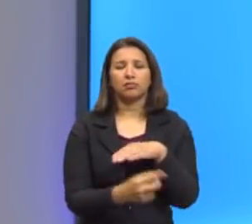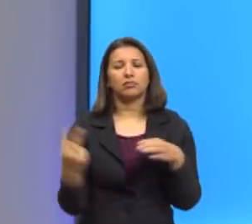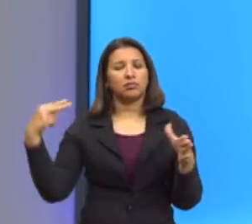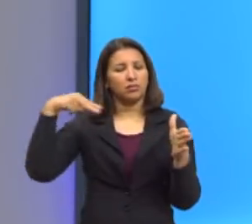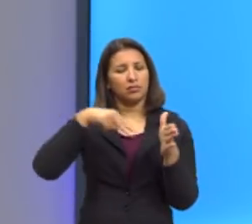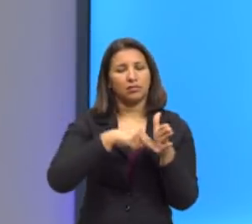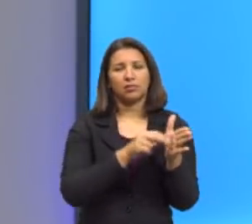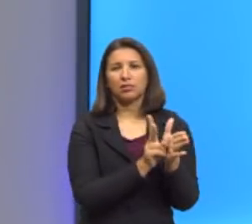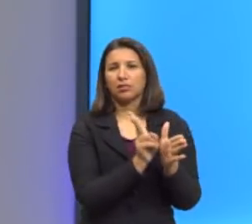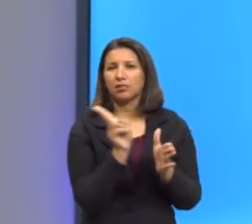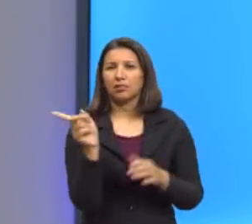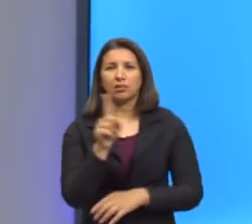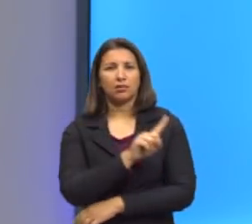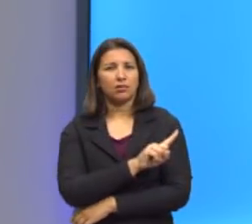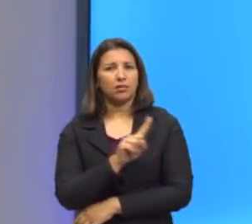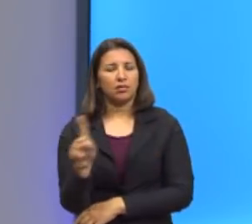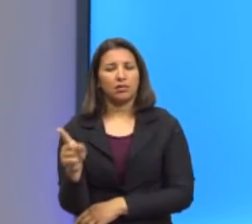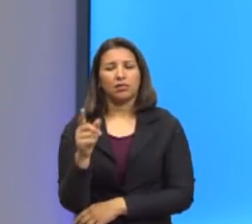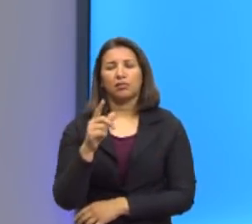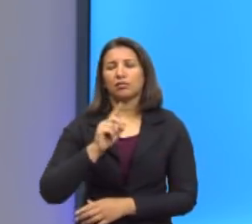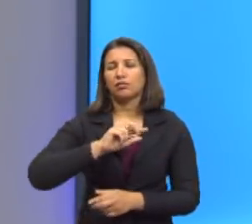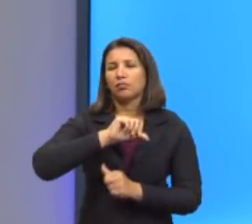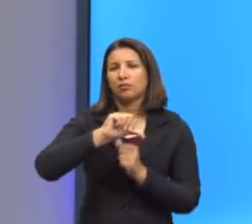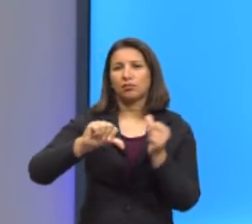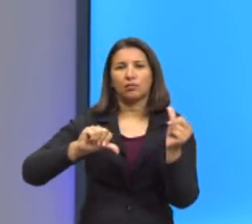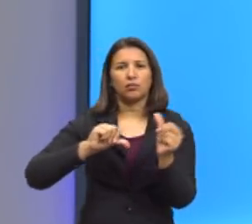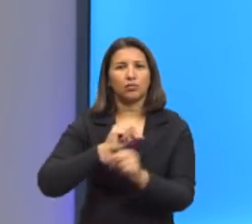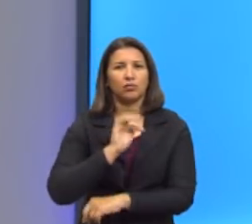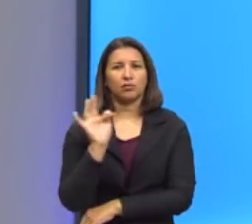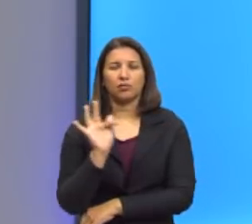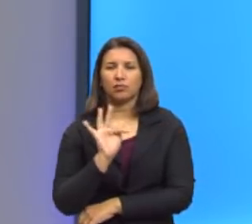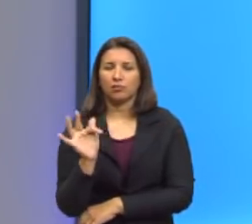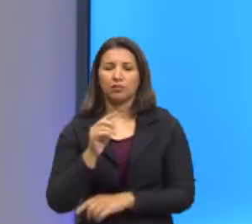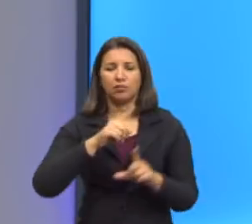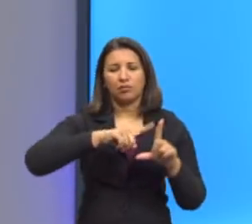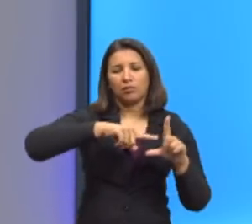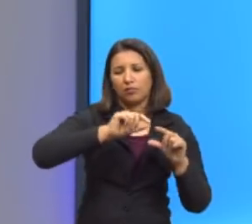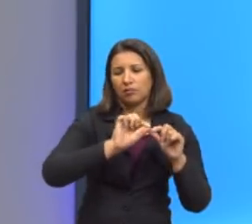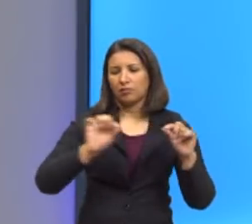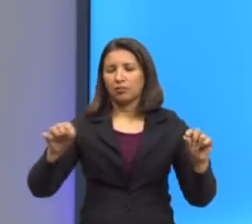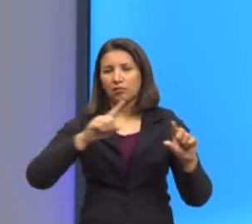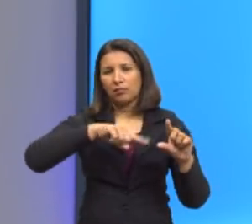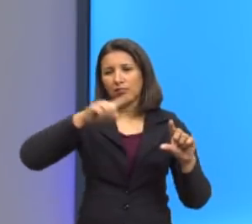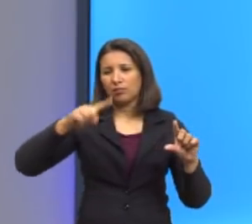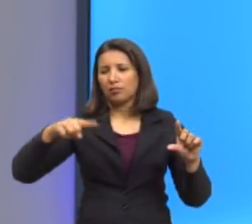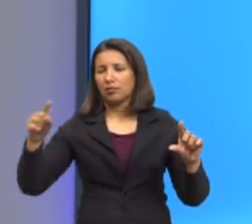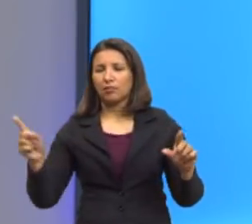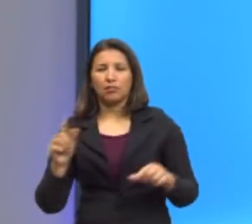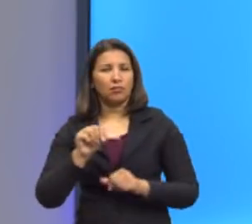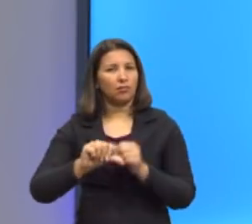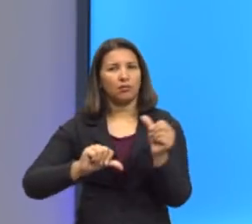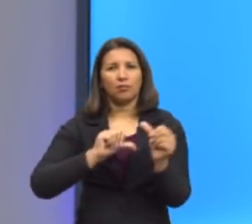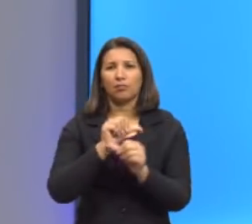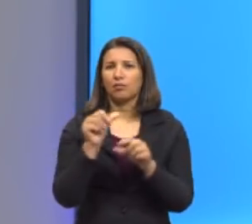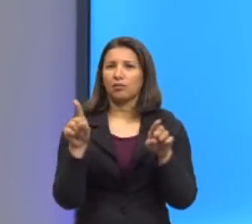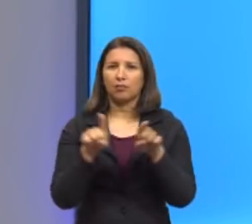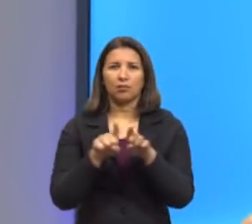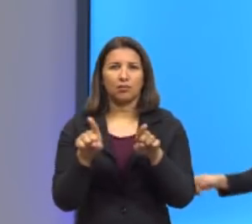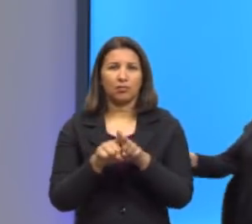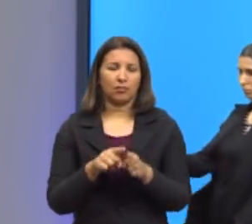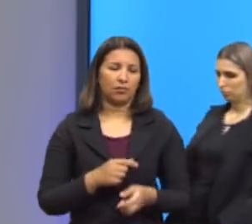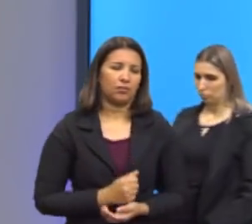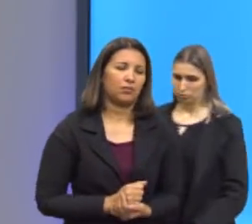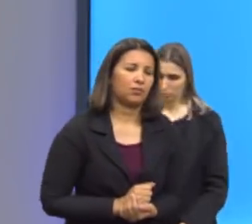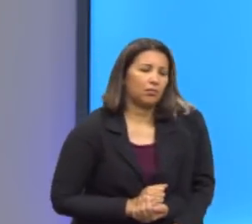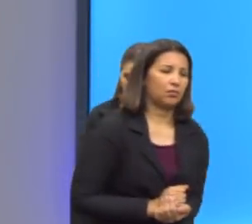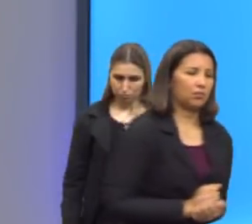certo? E na reflexão, velocidade, comprimento de onda também não mudam, certo? Nós temos dois tipos